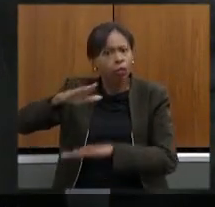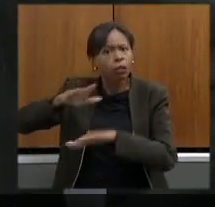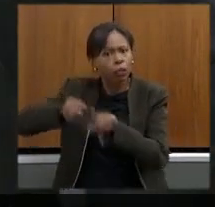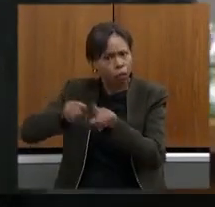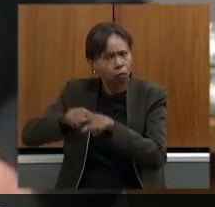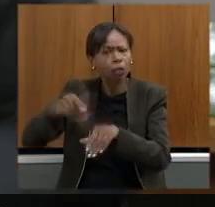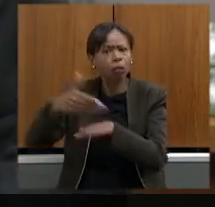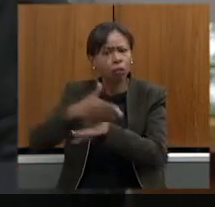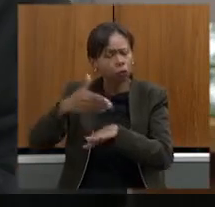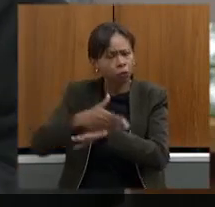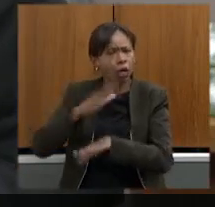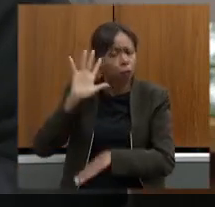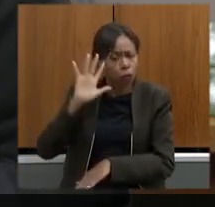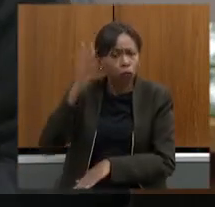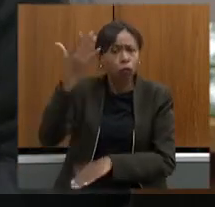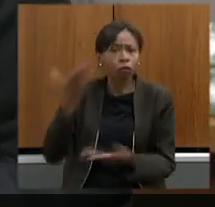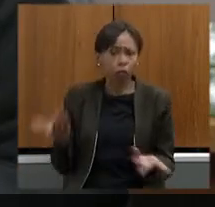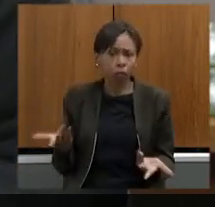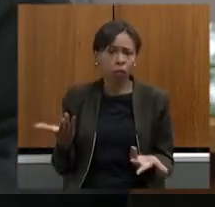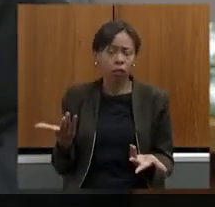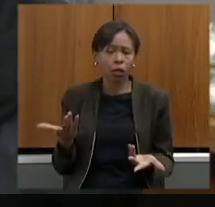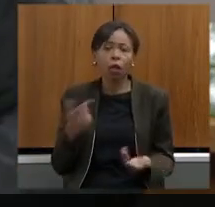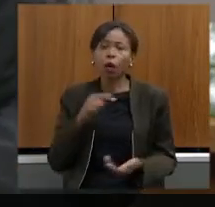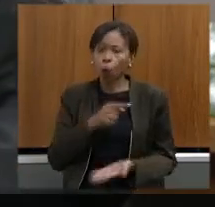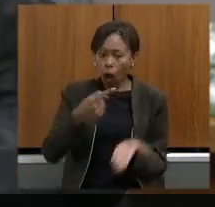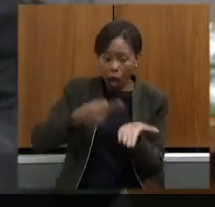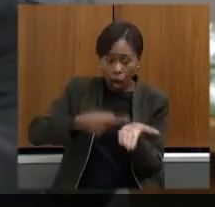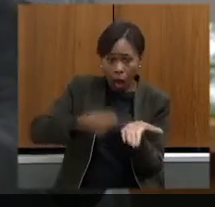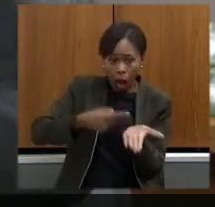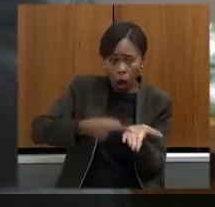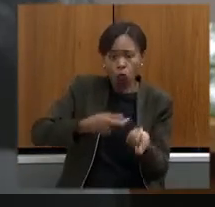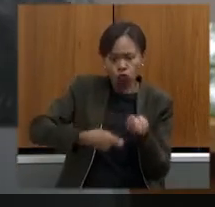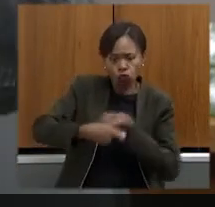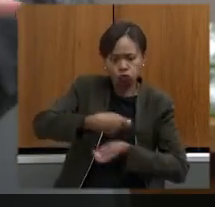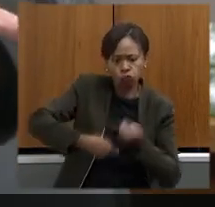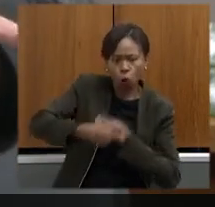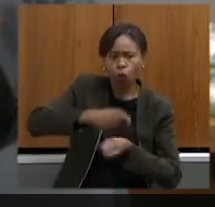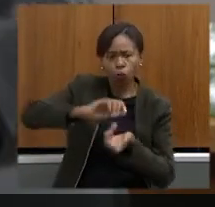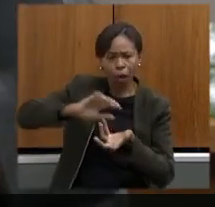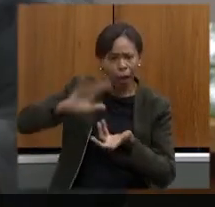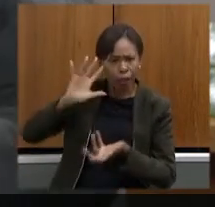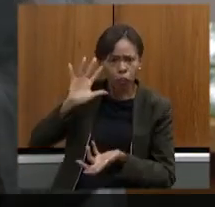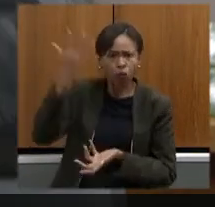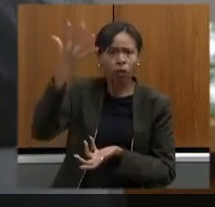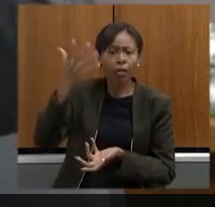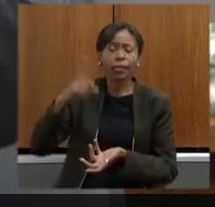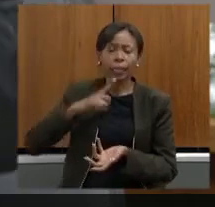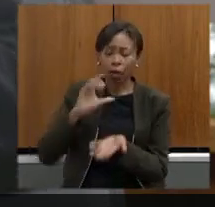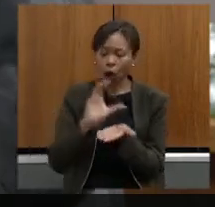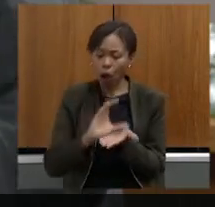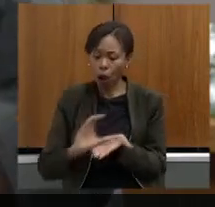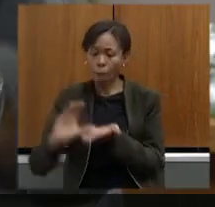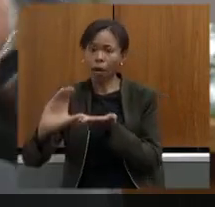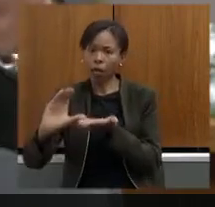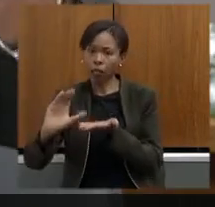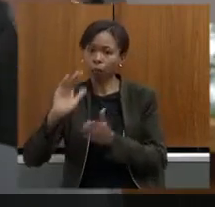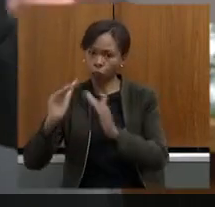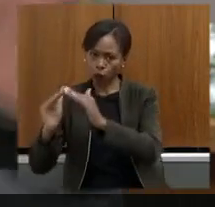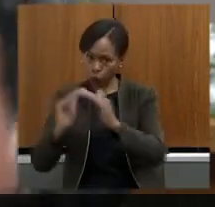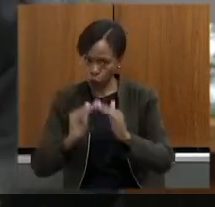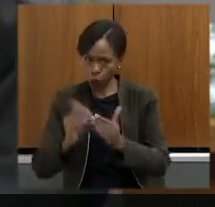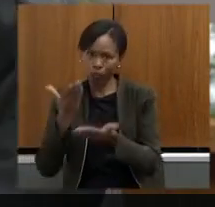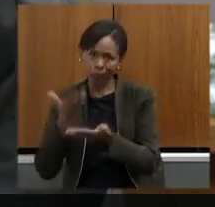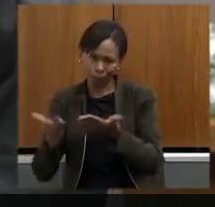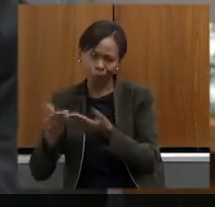a gente sabe que não acordo de reparação você tem a parte para os atingidos e uma parte para pedra Global do